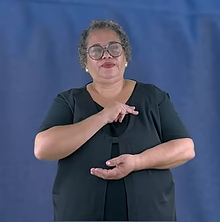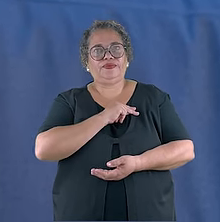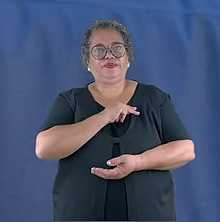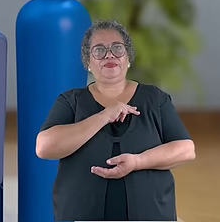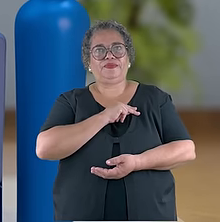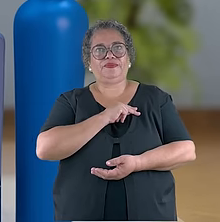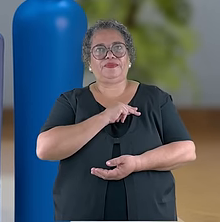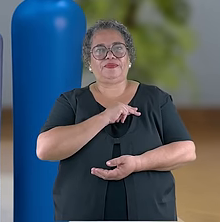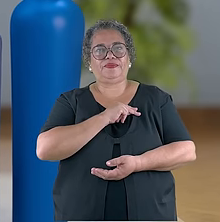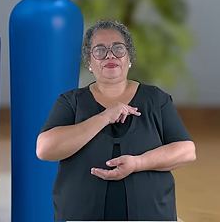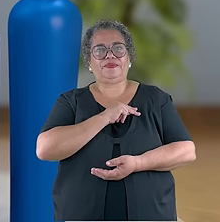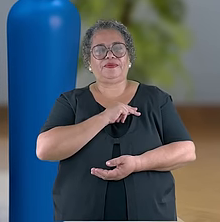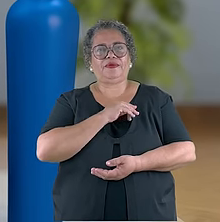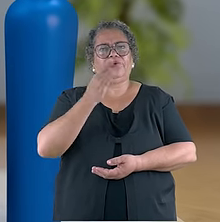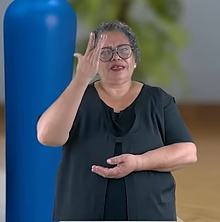Ufa!